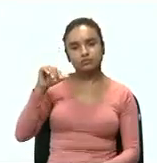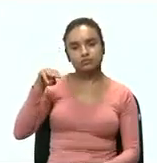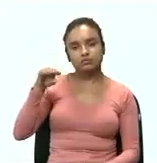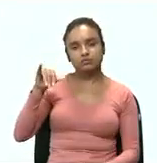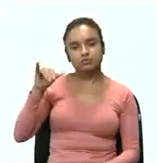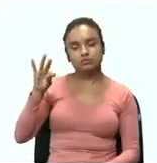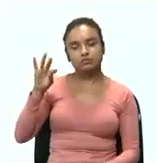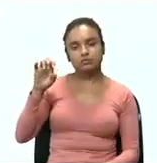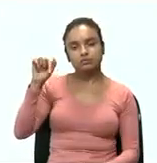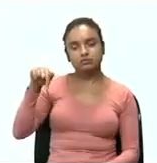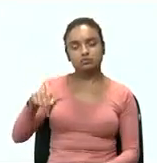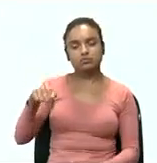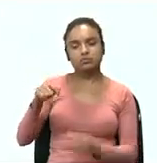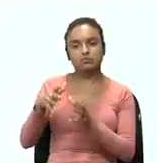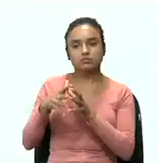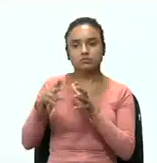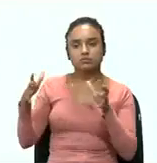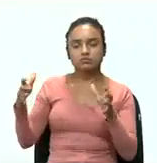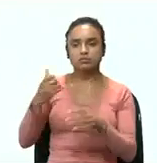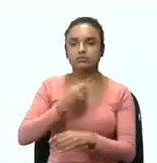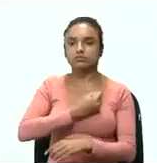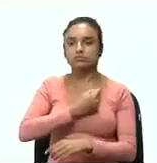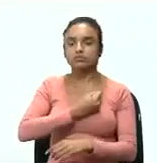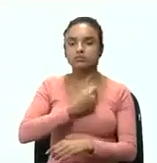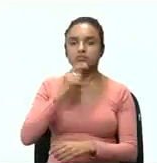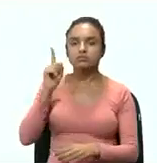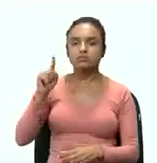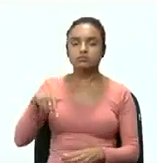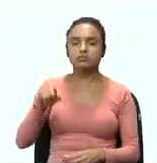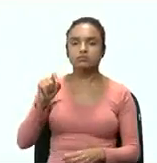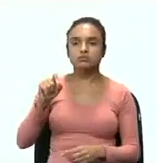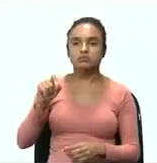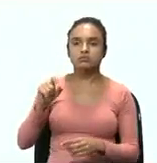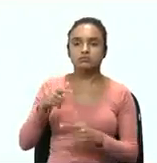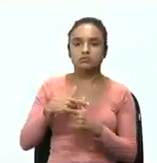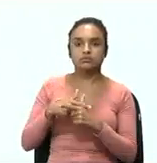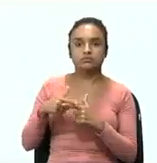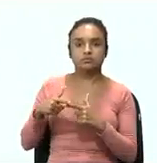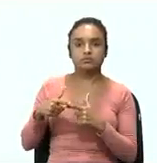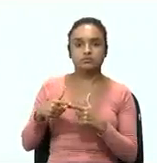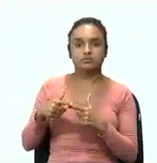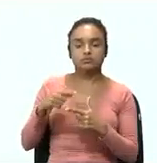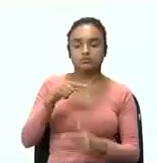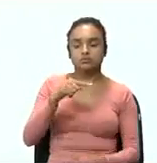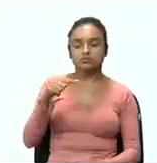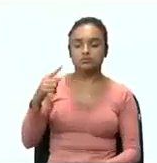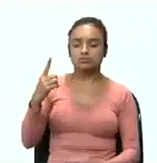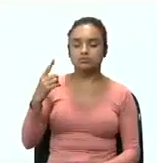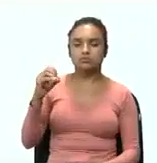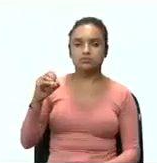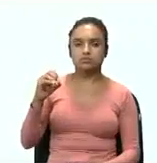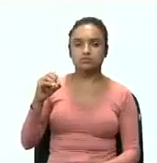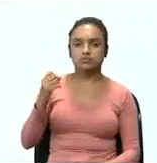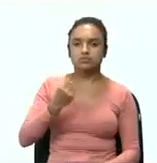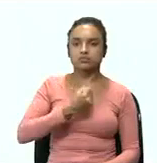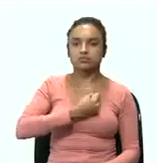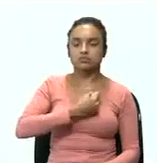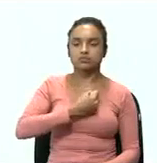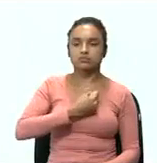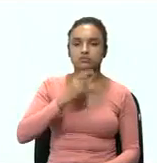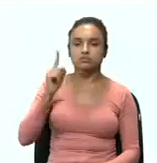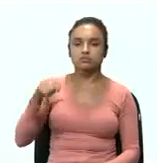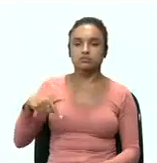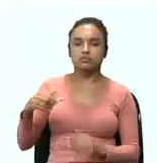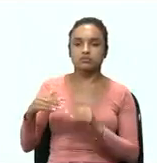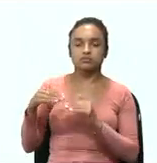for esse número, olha só, estou aumentando esse número, essa divisão que eu estou fazendo do menos 10 por esse número tende a